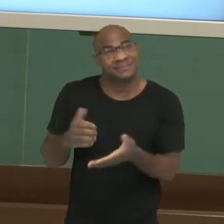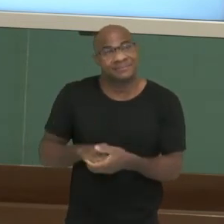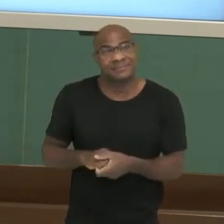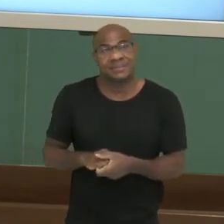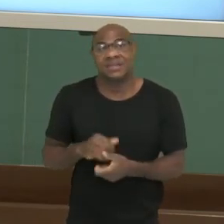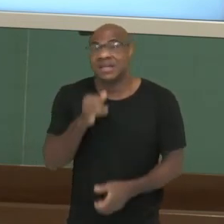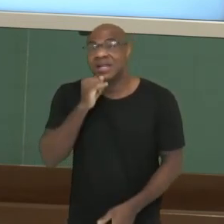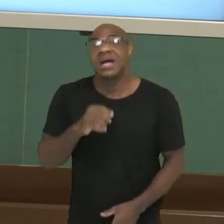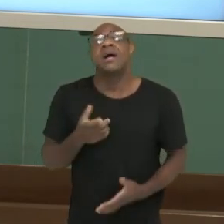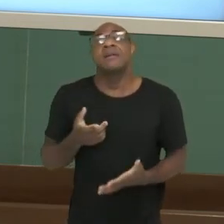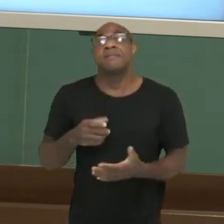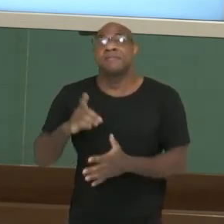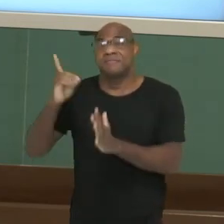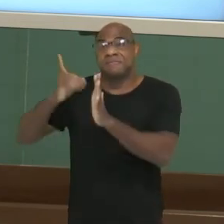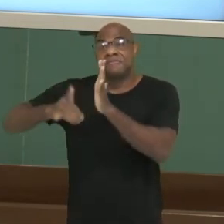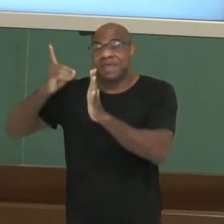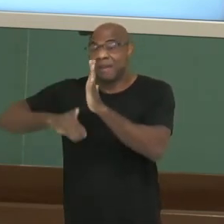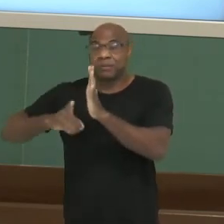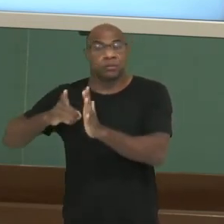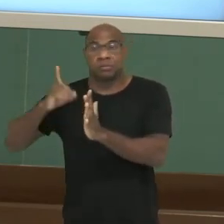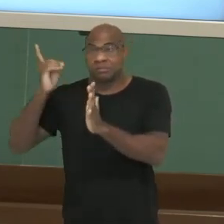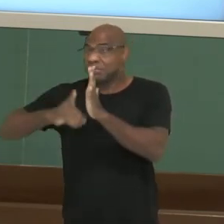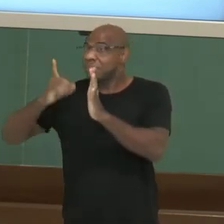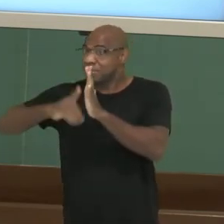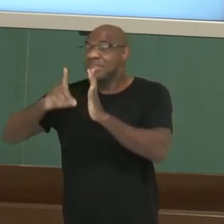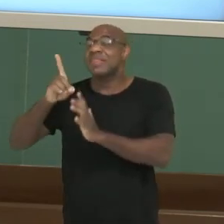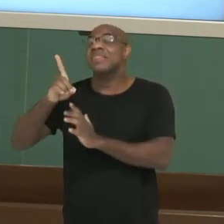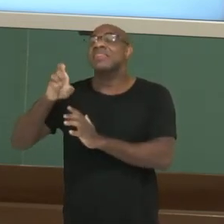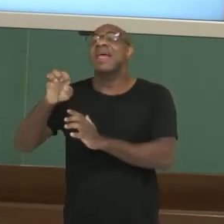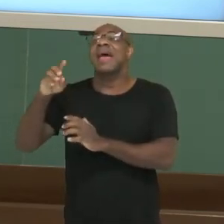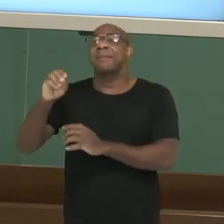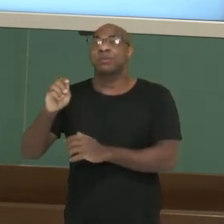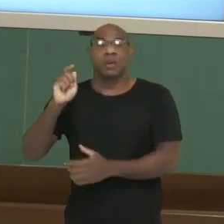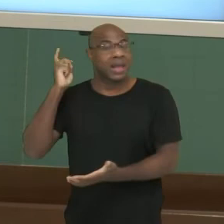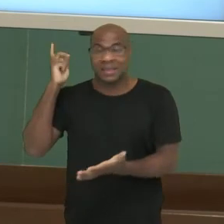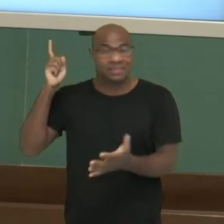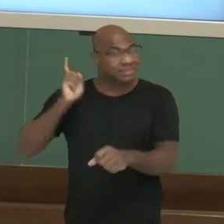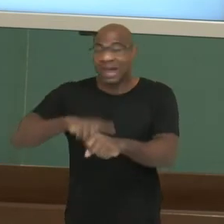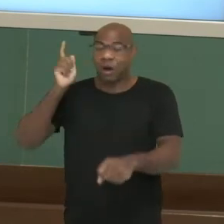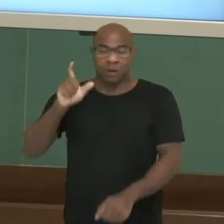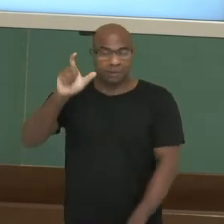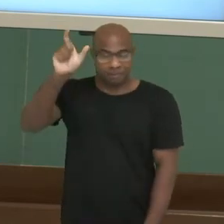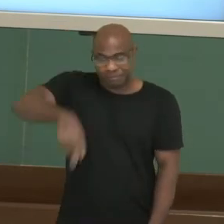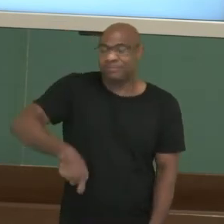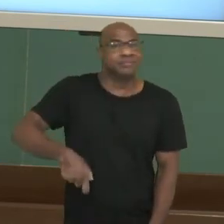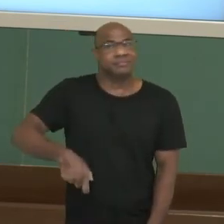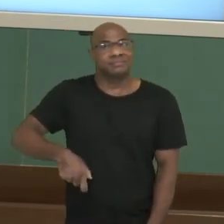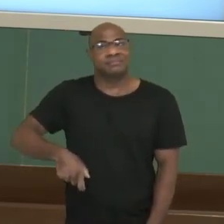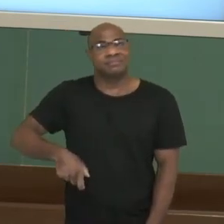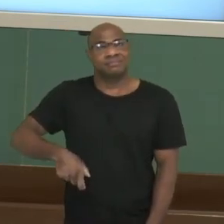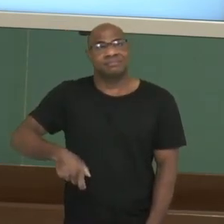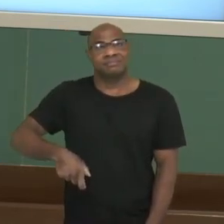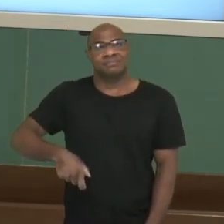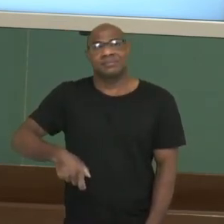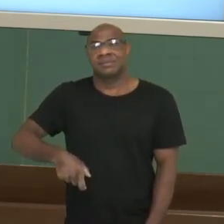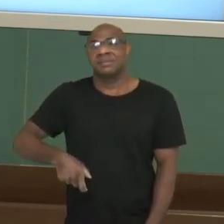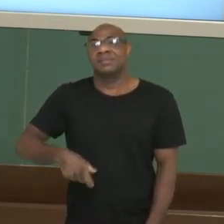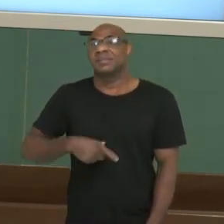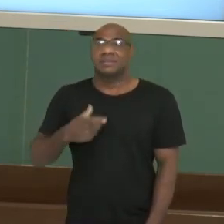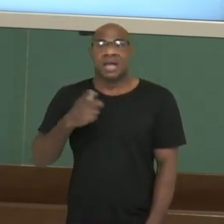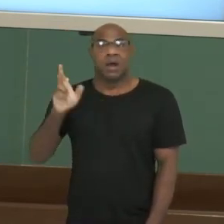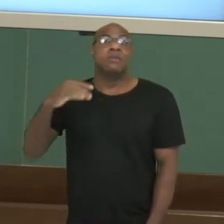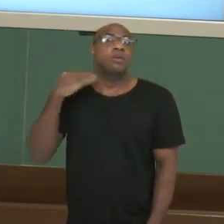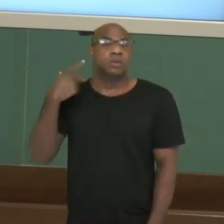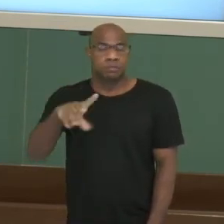cartão débito, você paga na hora, é como se você tivesse com o dinheiro, ok? Então, você passa o cartão, na hora, some o dinheiro da sua